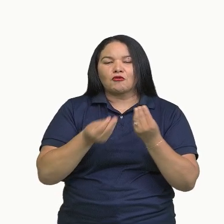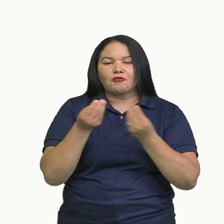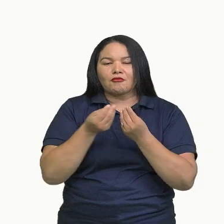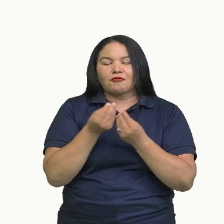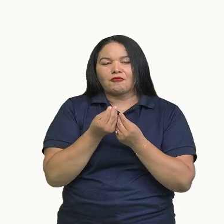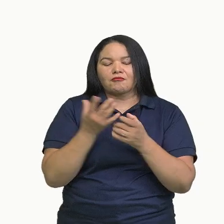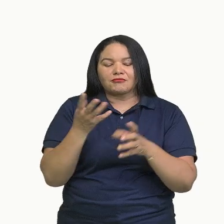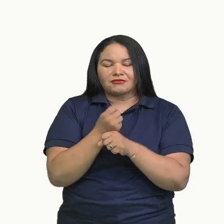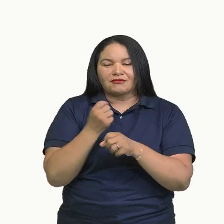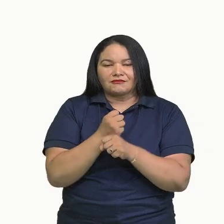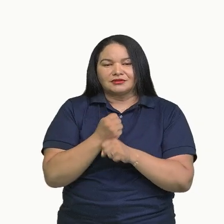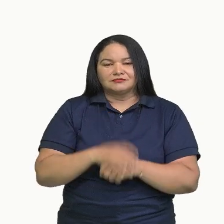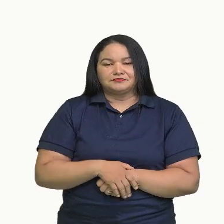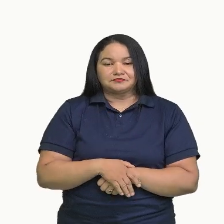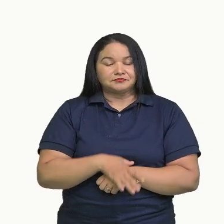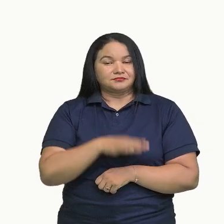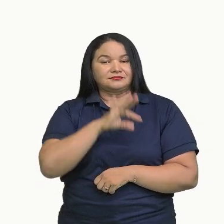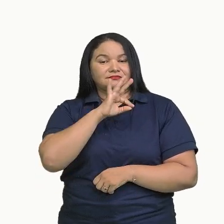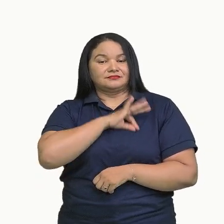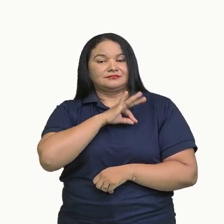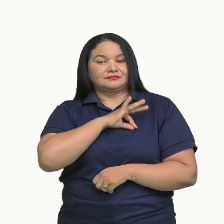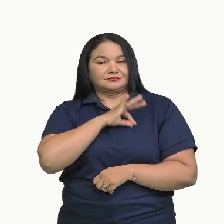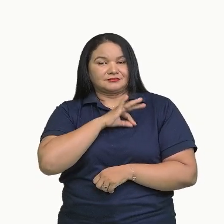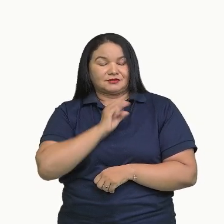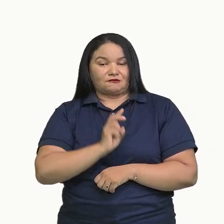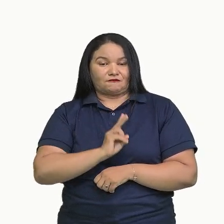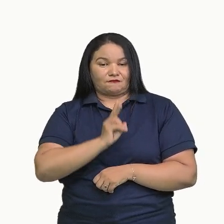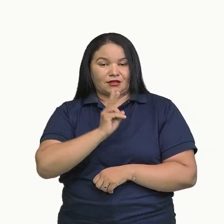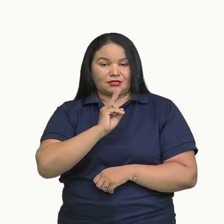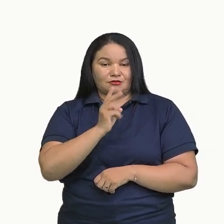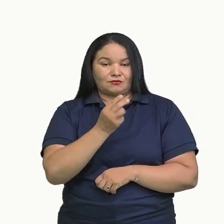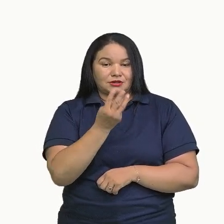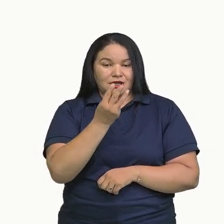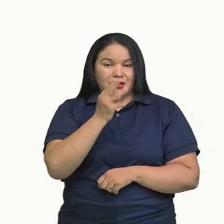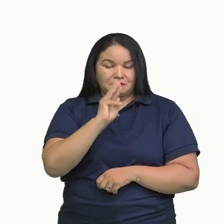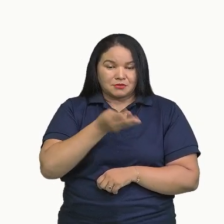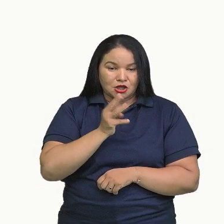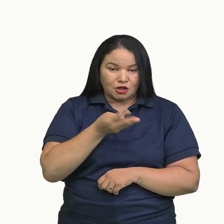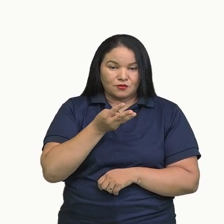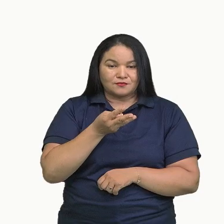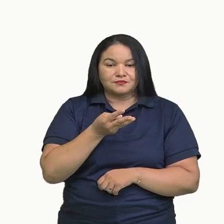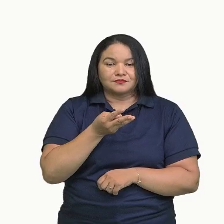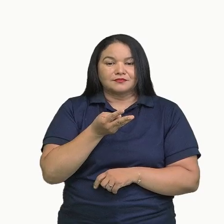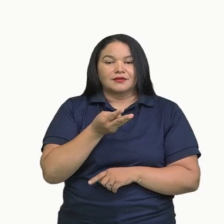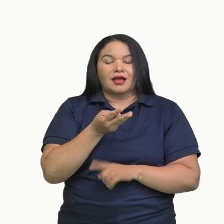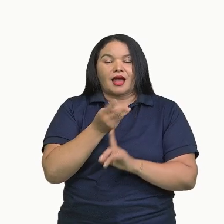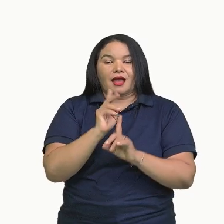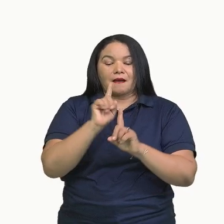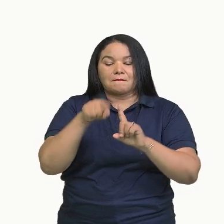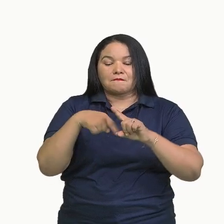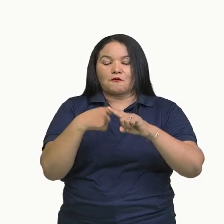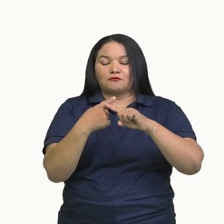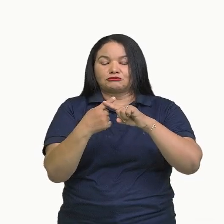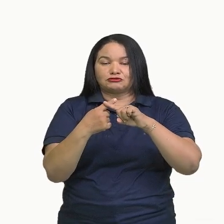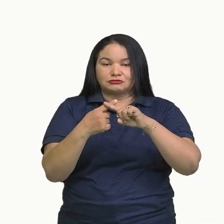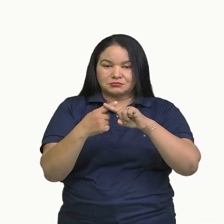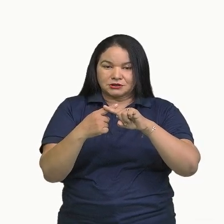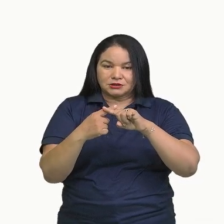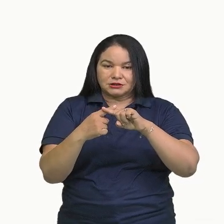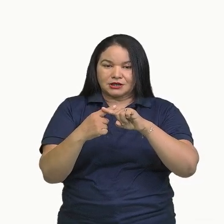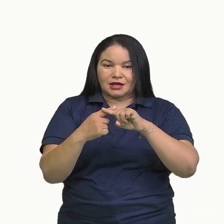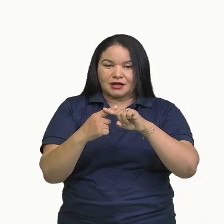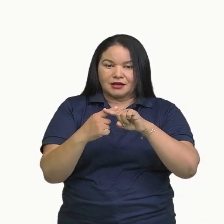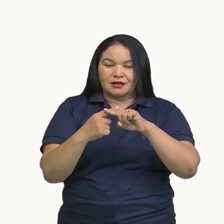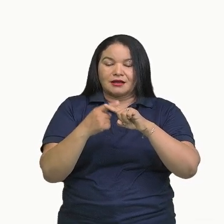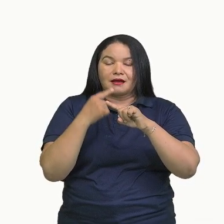Você vai pegar aí o salário atual, que é de 3.000, e você vai multiplicar aí, na